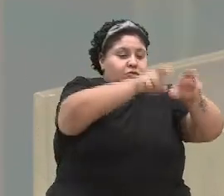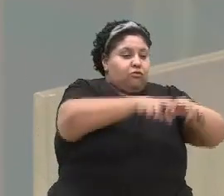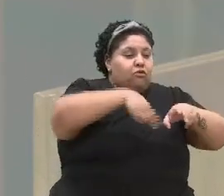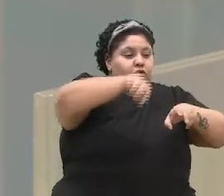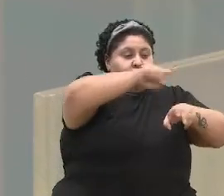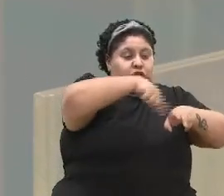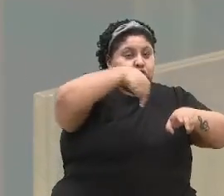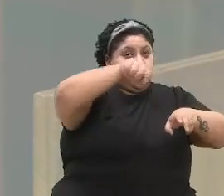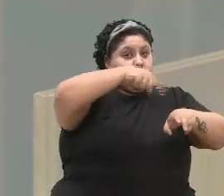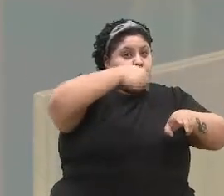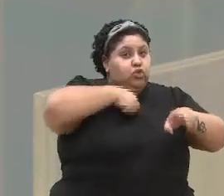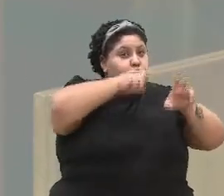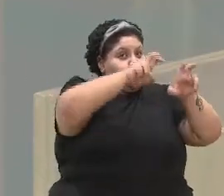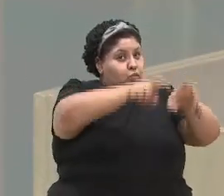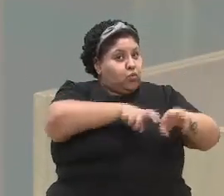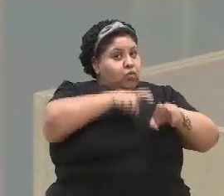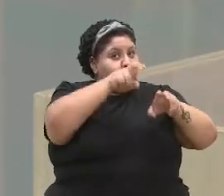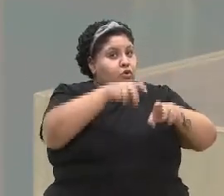do interior